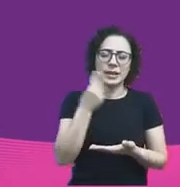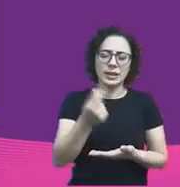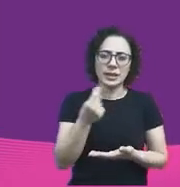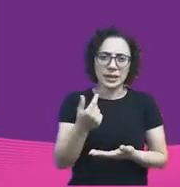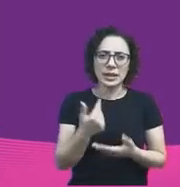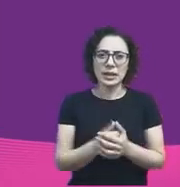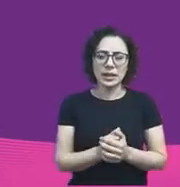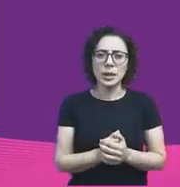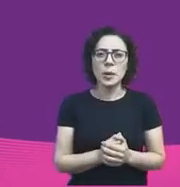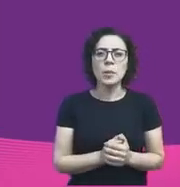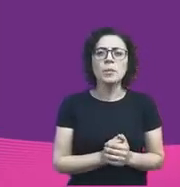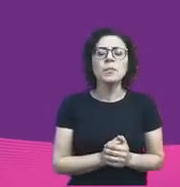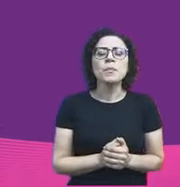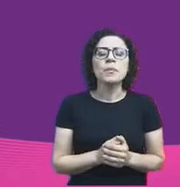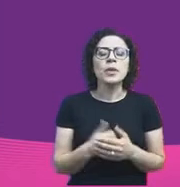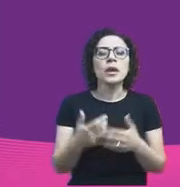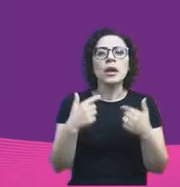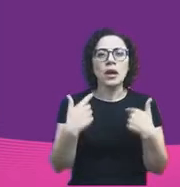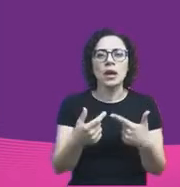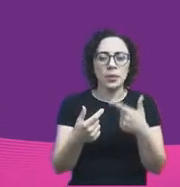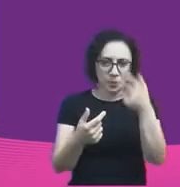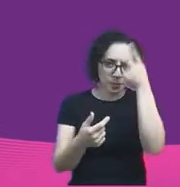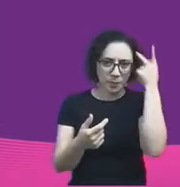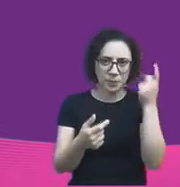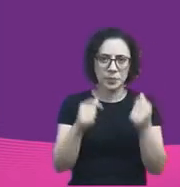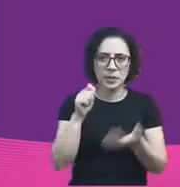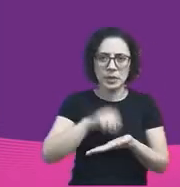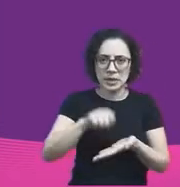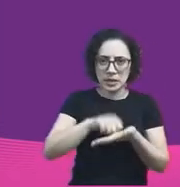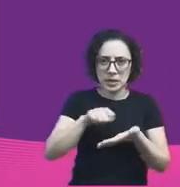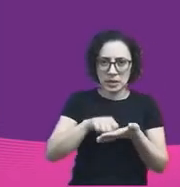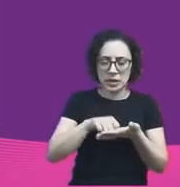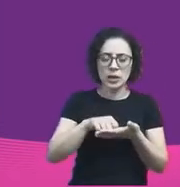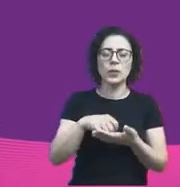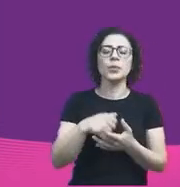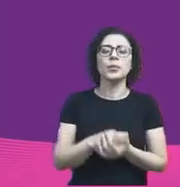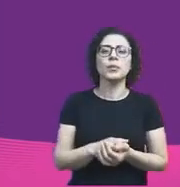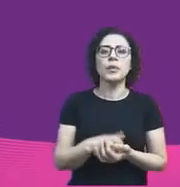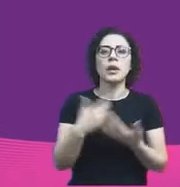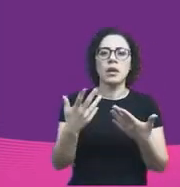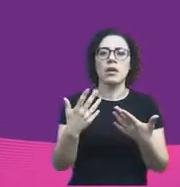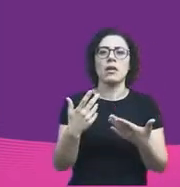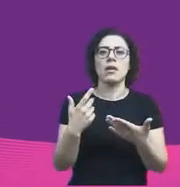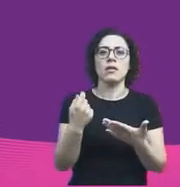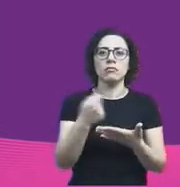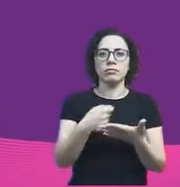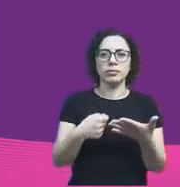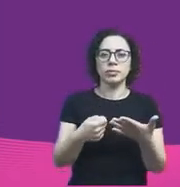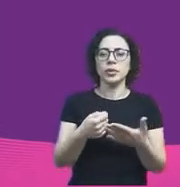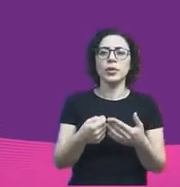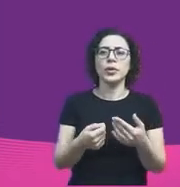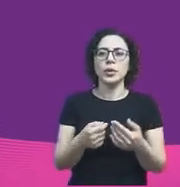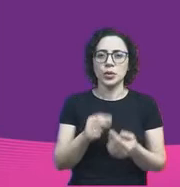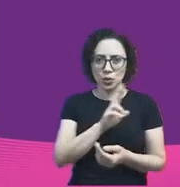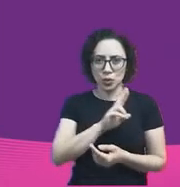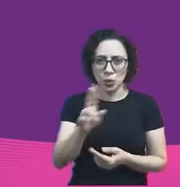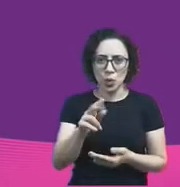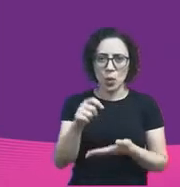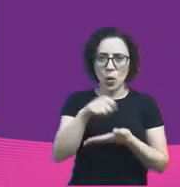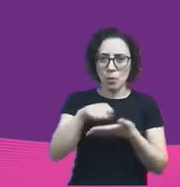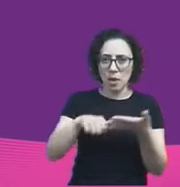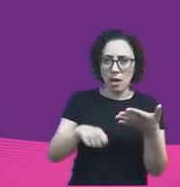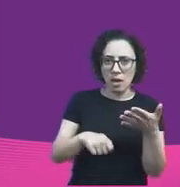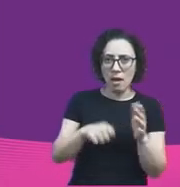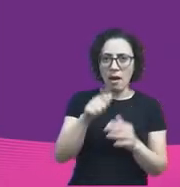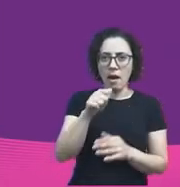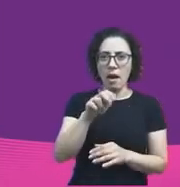é um intensivista e que se define como um pesquisador nerd, e o Mazzarelli, que é um emergencista, um advogado